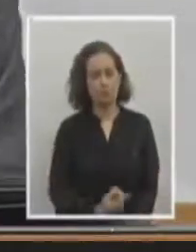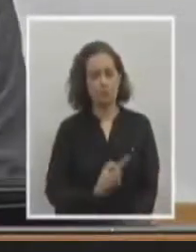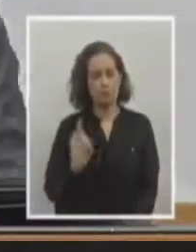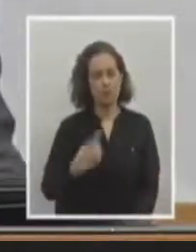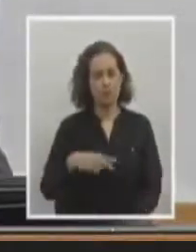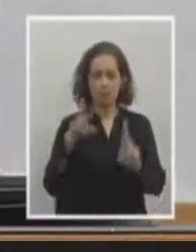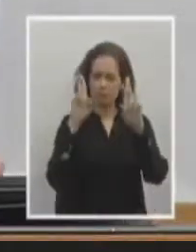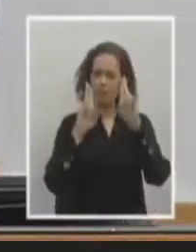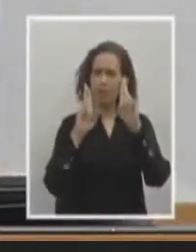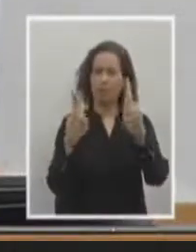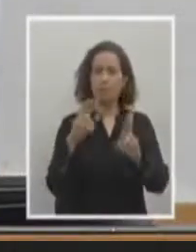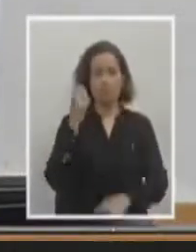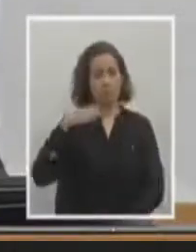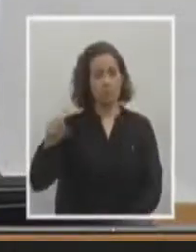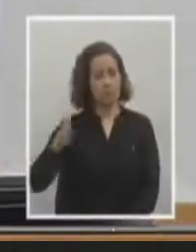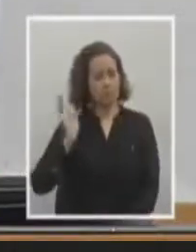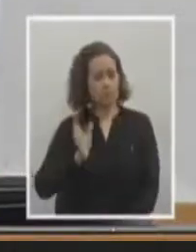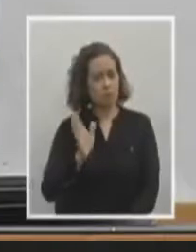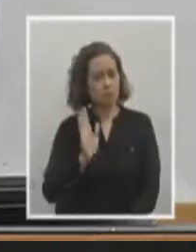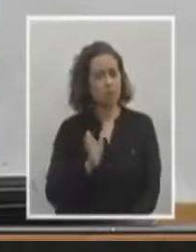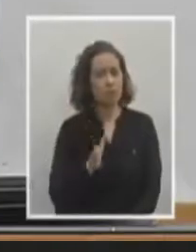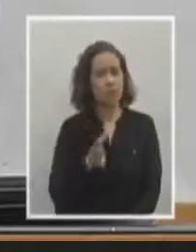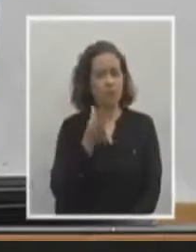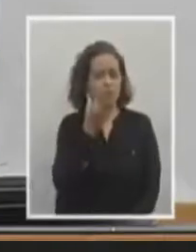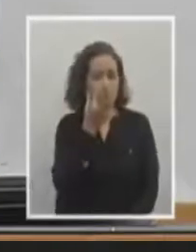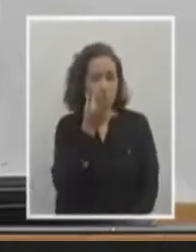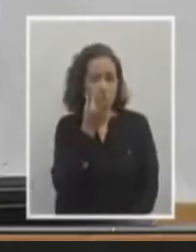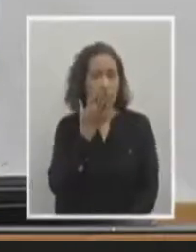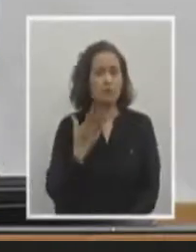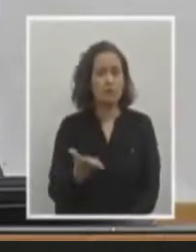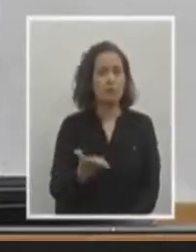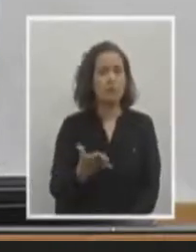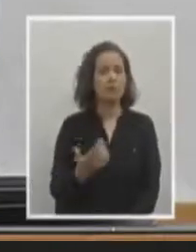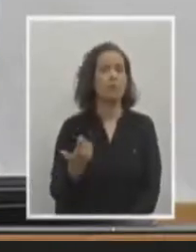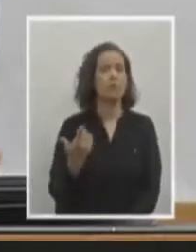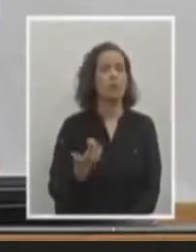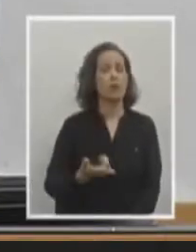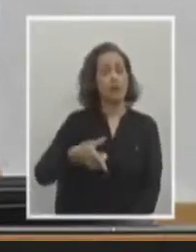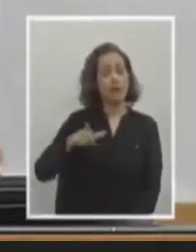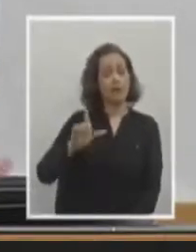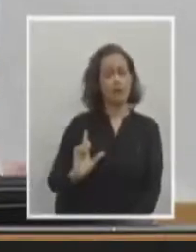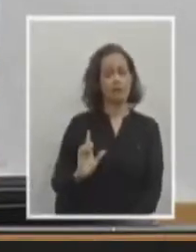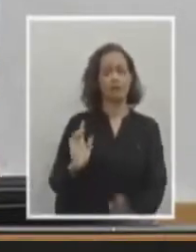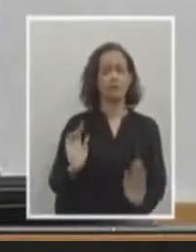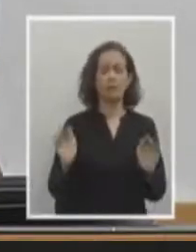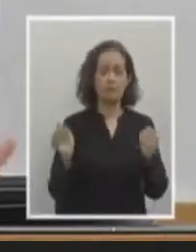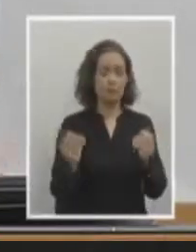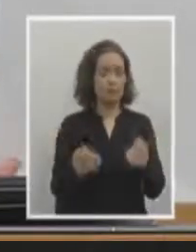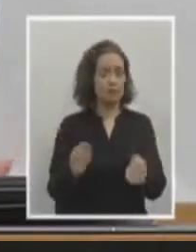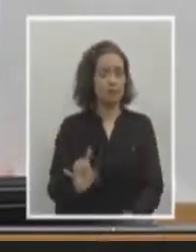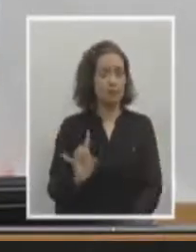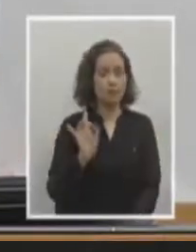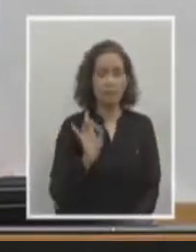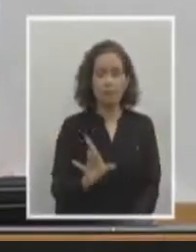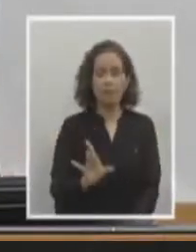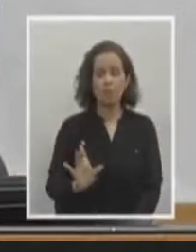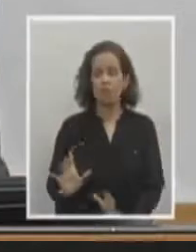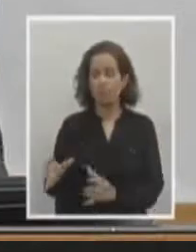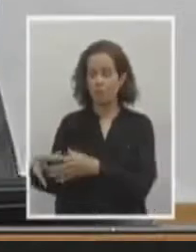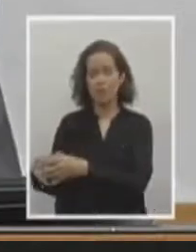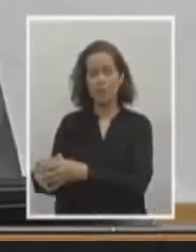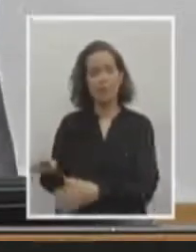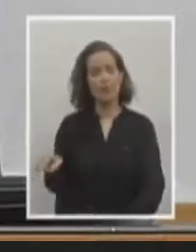já esteve presente em outros momentos onde a audiência teve o foco somente dos designados.